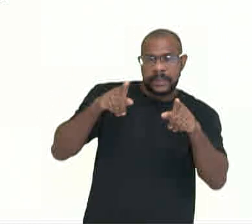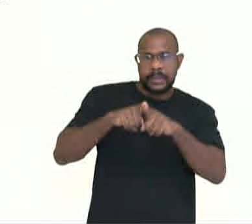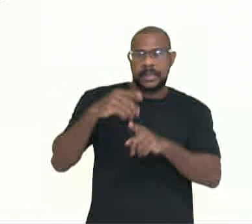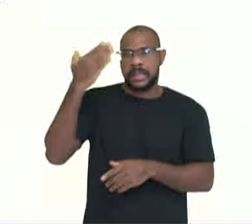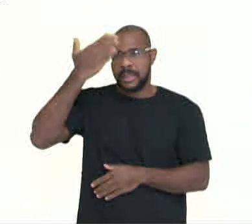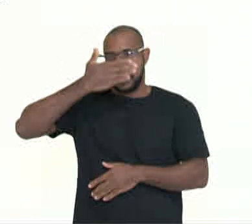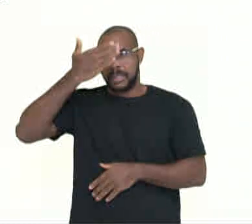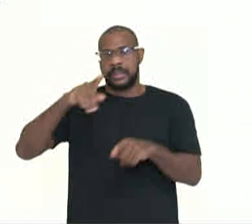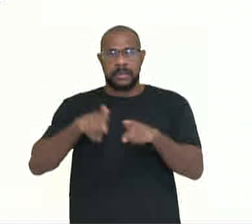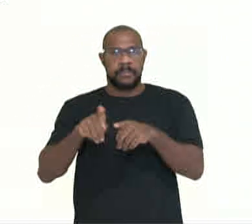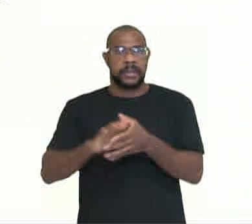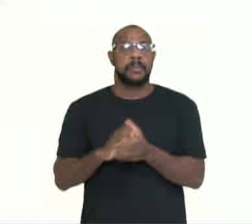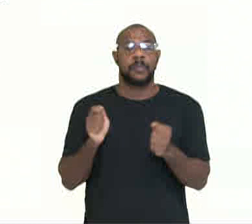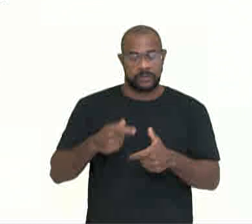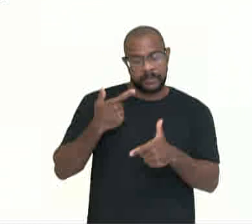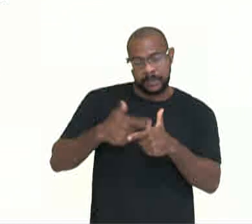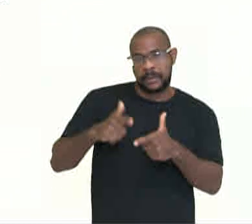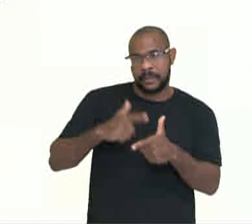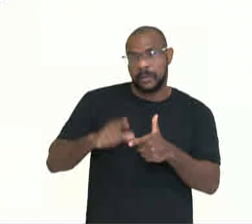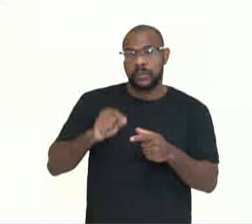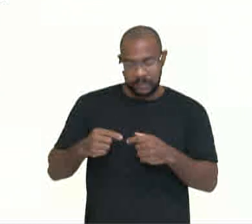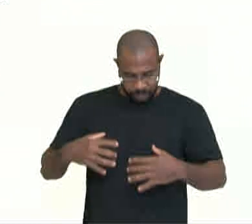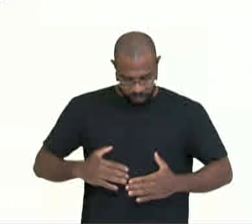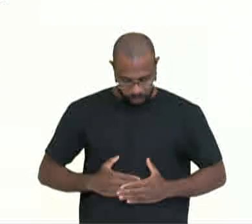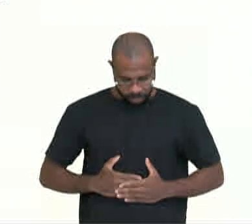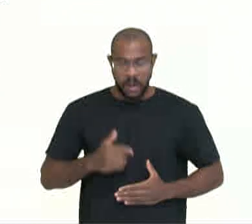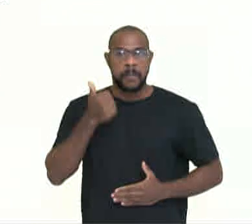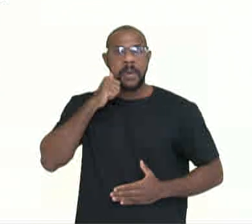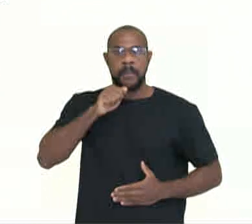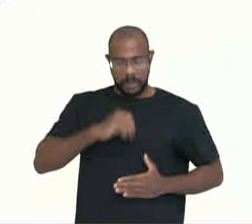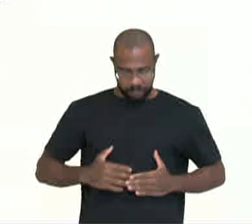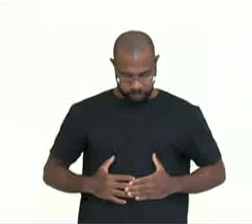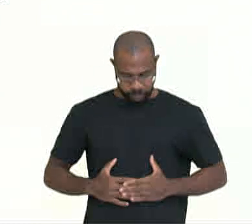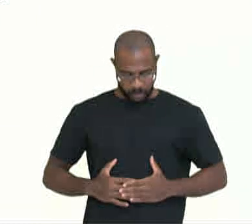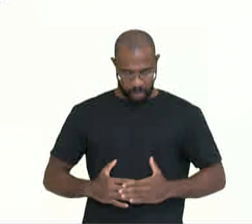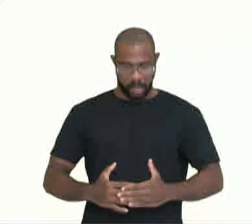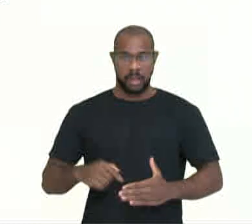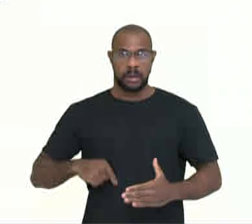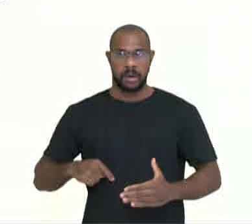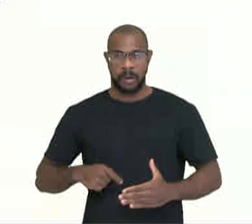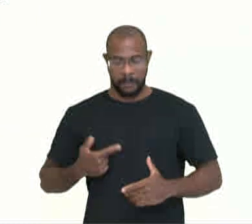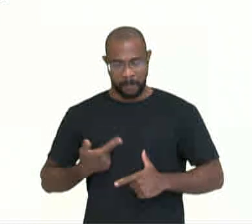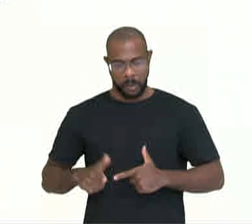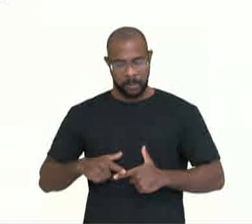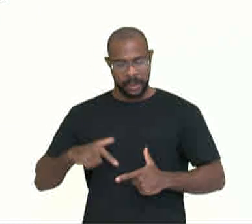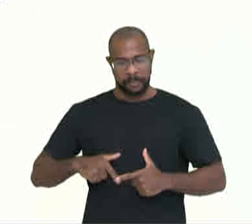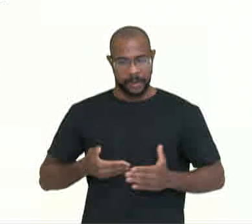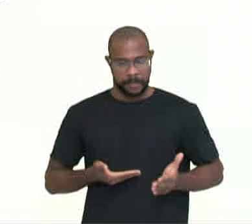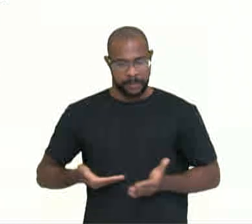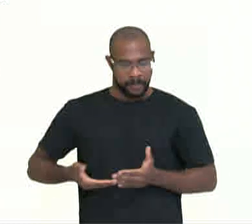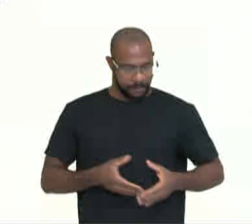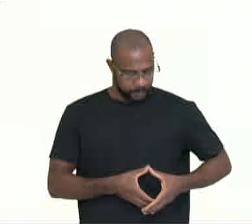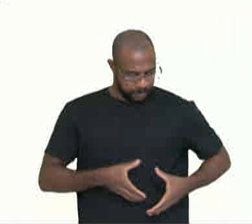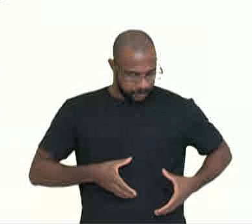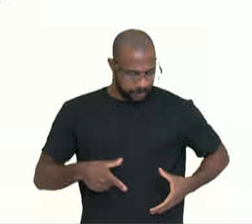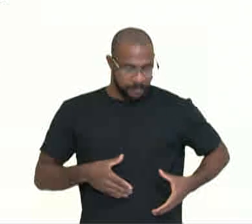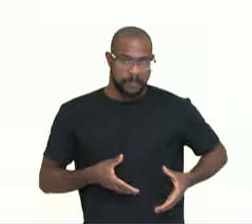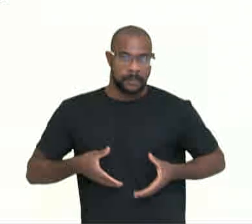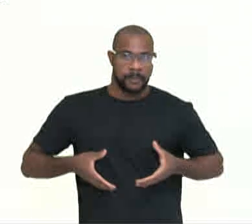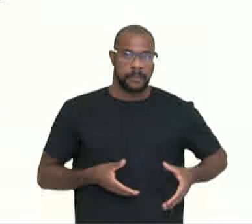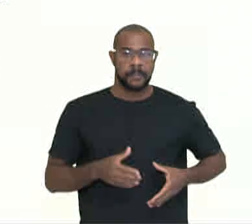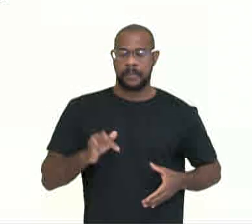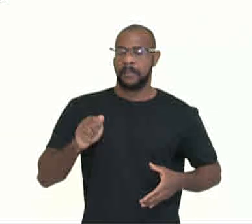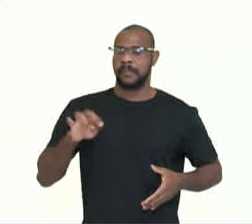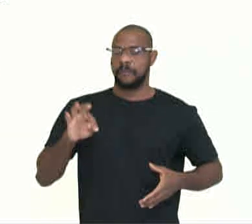bebês de mães infectadas durante a gestação. No entanto, tais efeitos são observados em apenas 6 a 12% dos